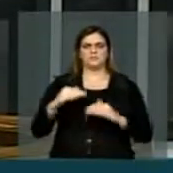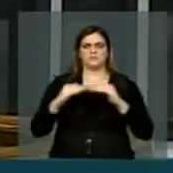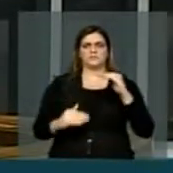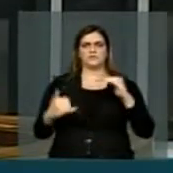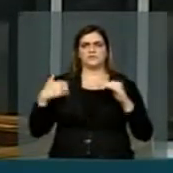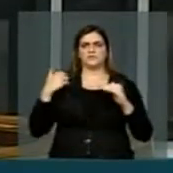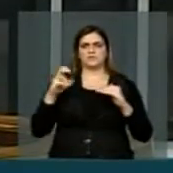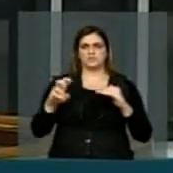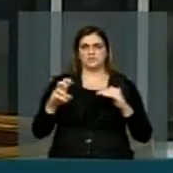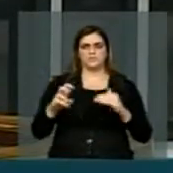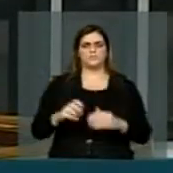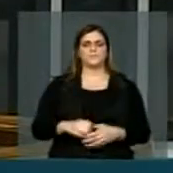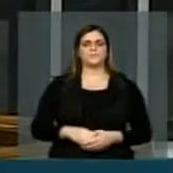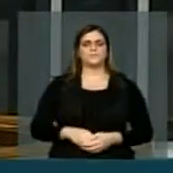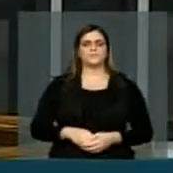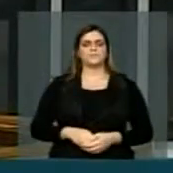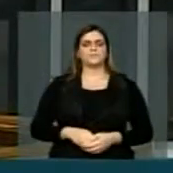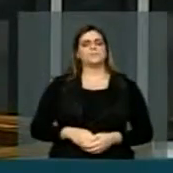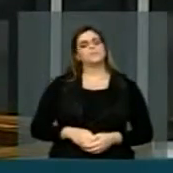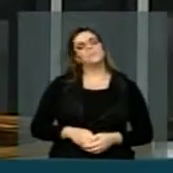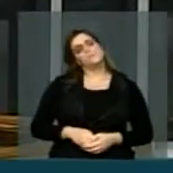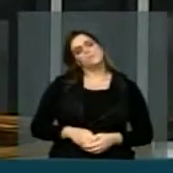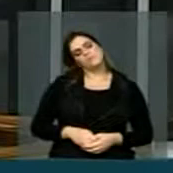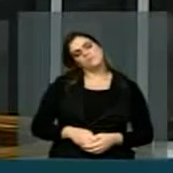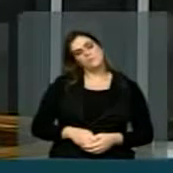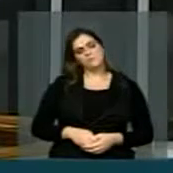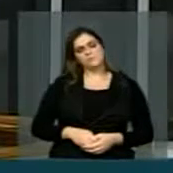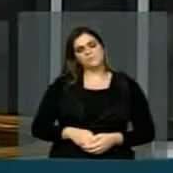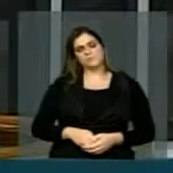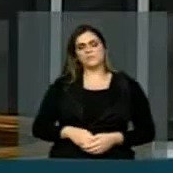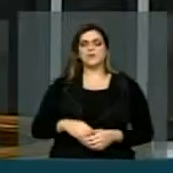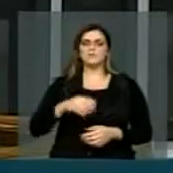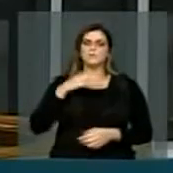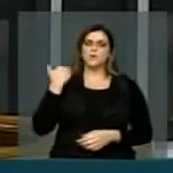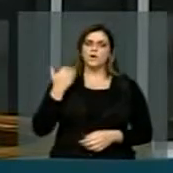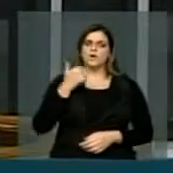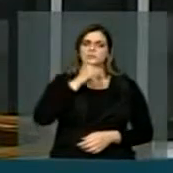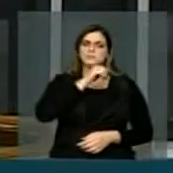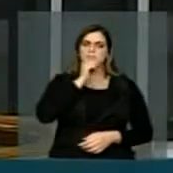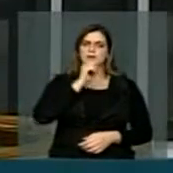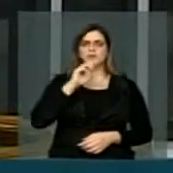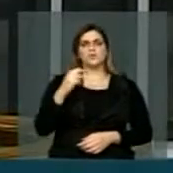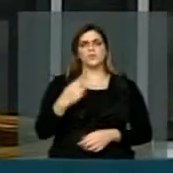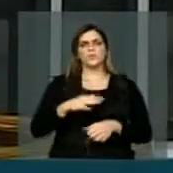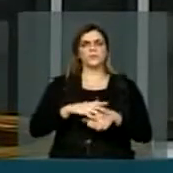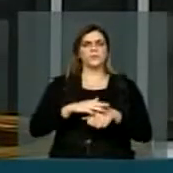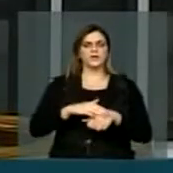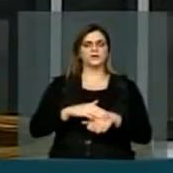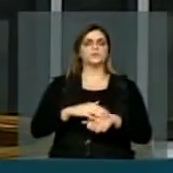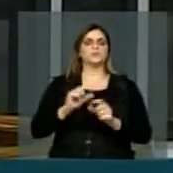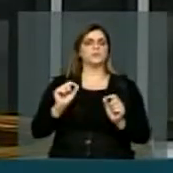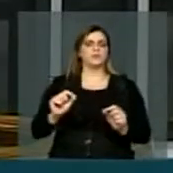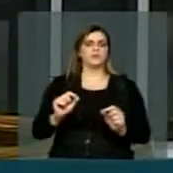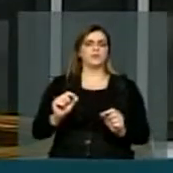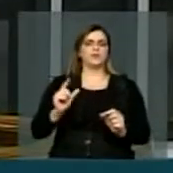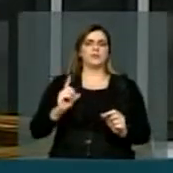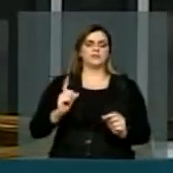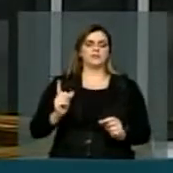5 anos. A mortalidade e a morbidade materna evitáveis que existem atualmente são